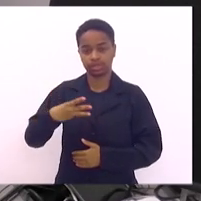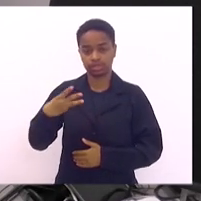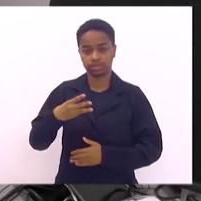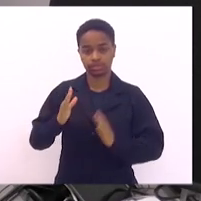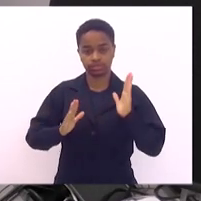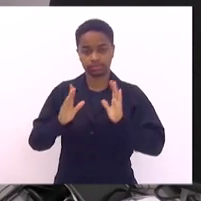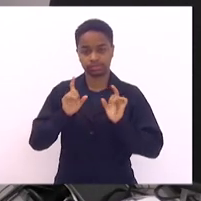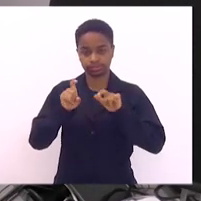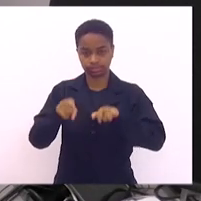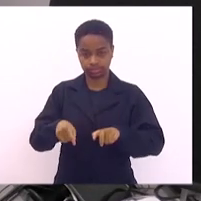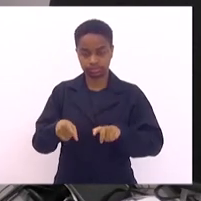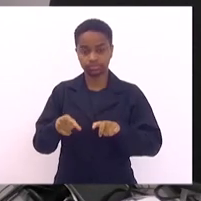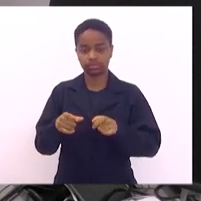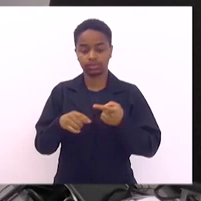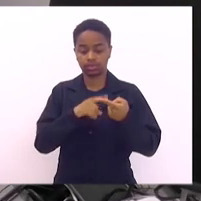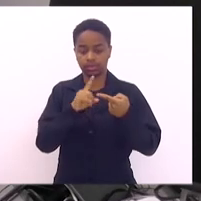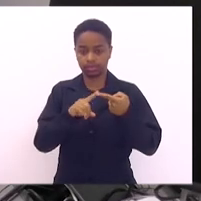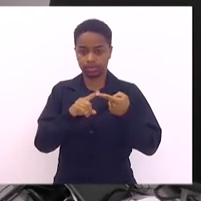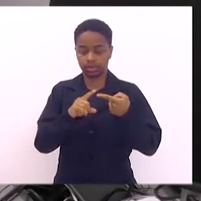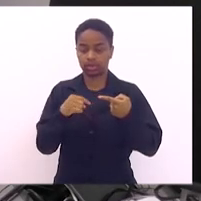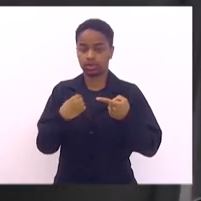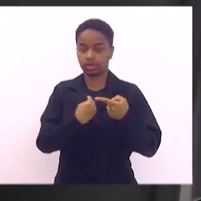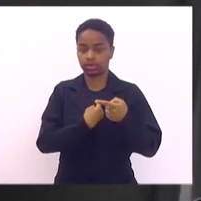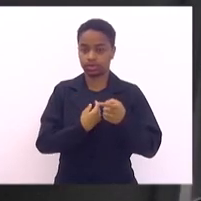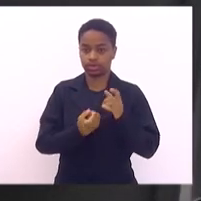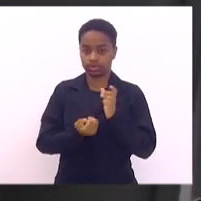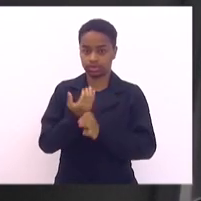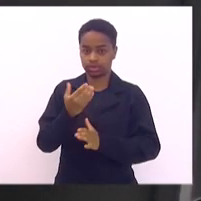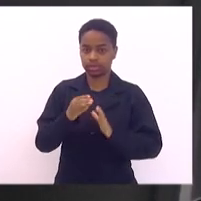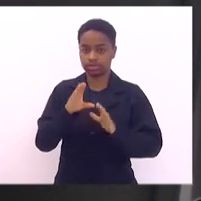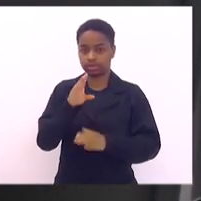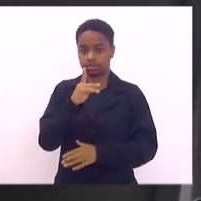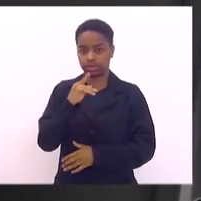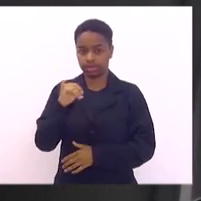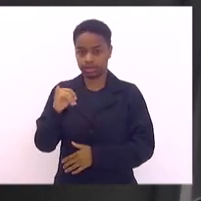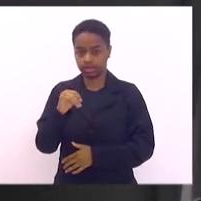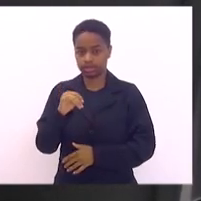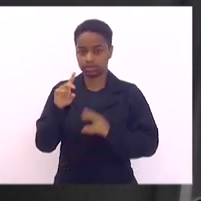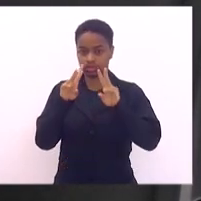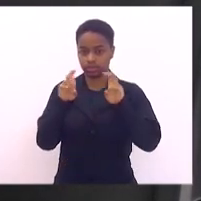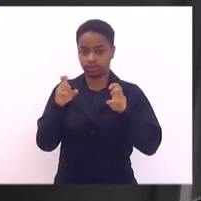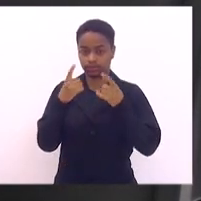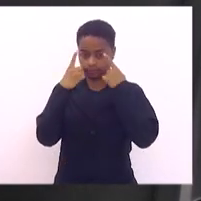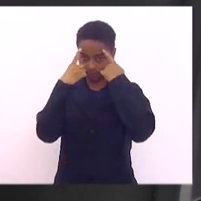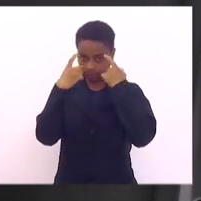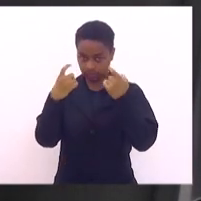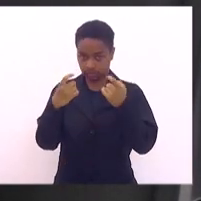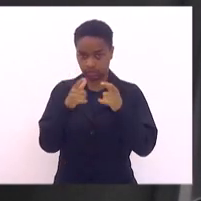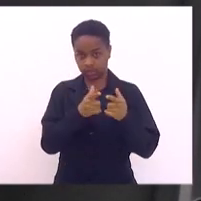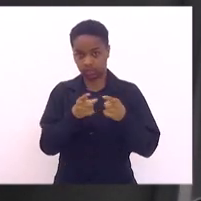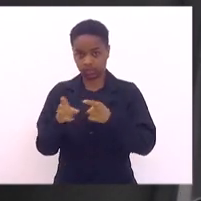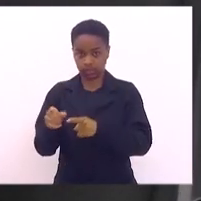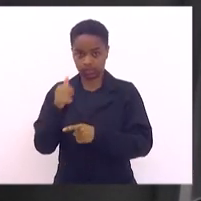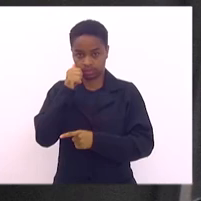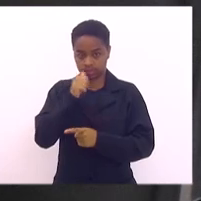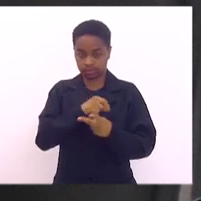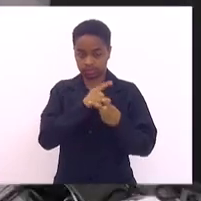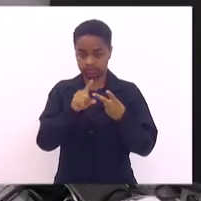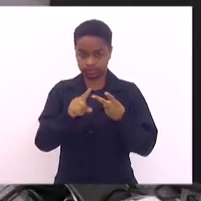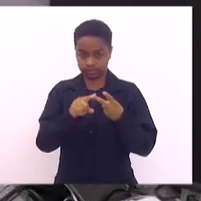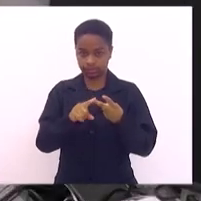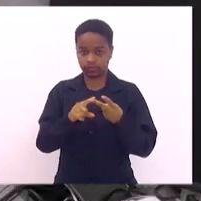No primeiro mandato, nós fizemos a CPI da violência contra a mulher. No segundo mandato, fizemos a CPI